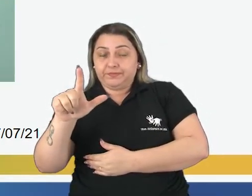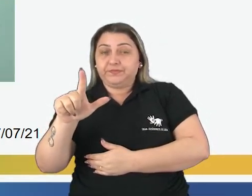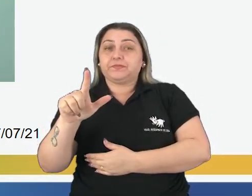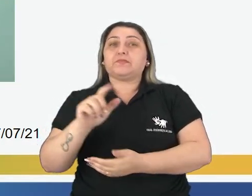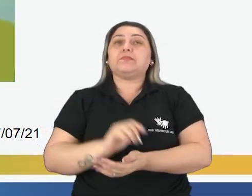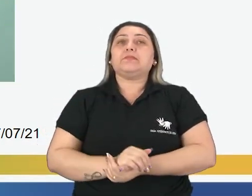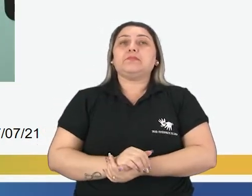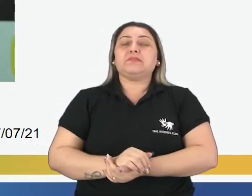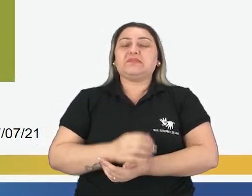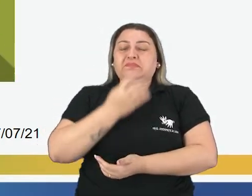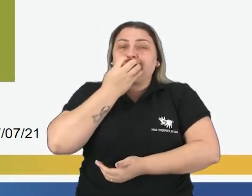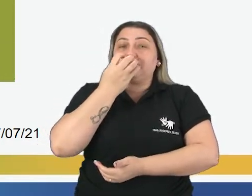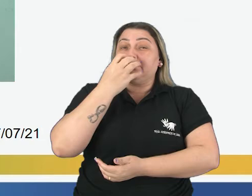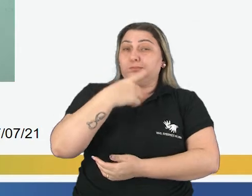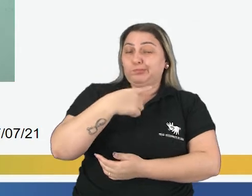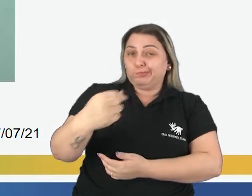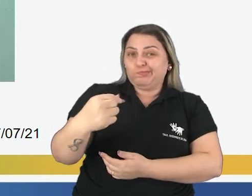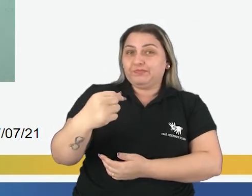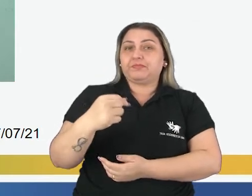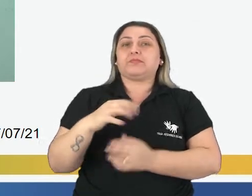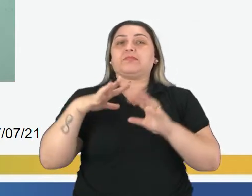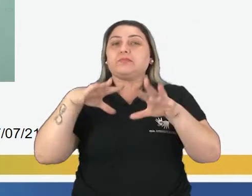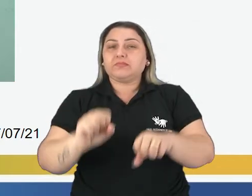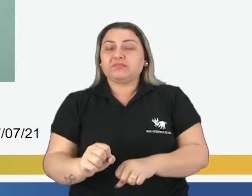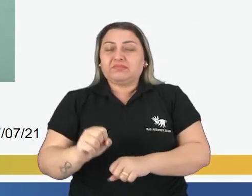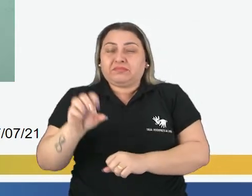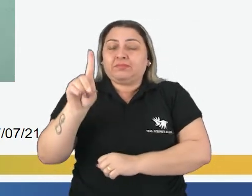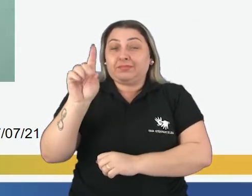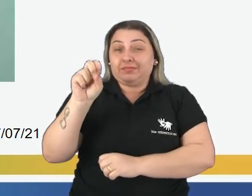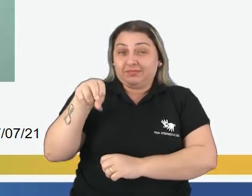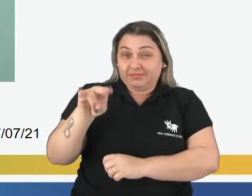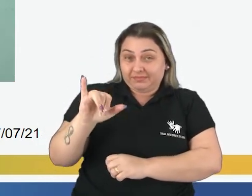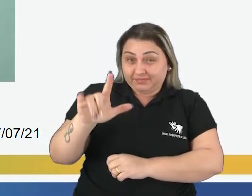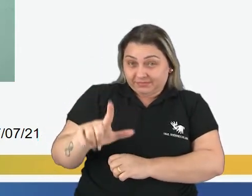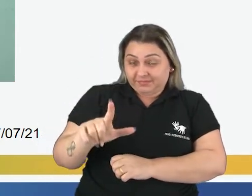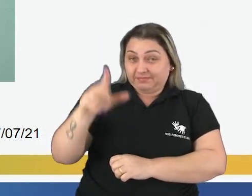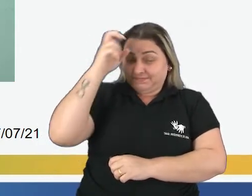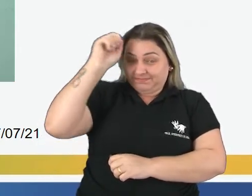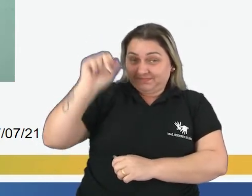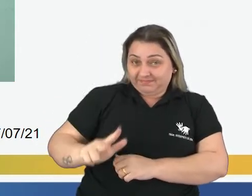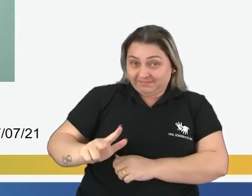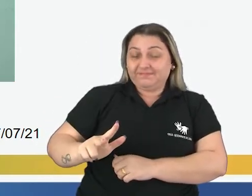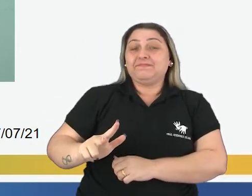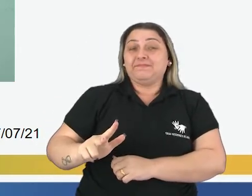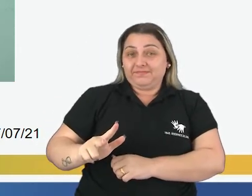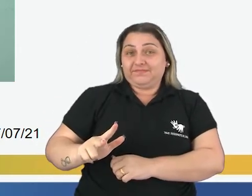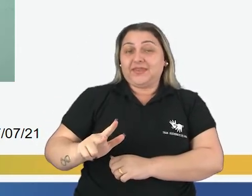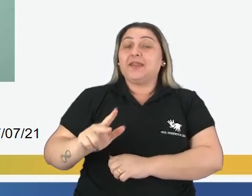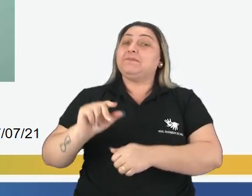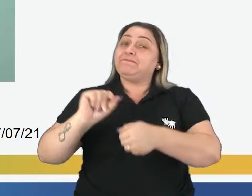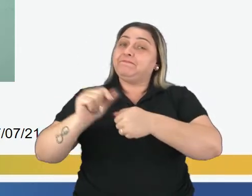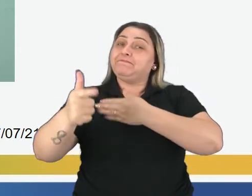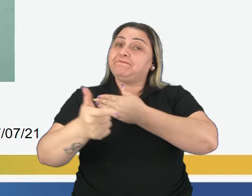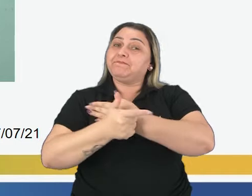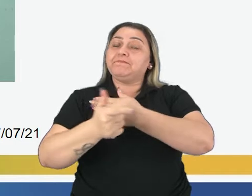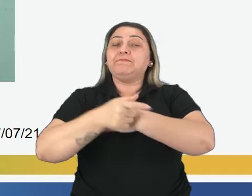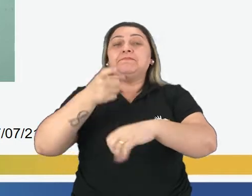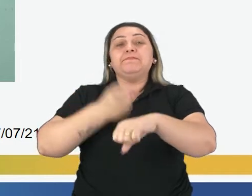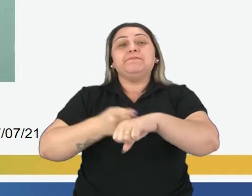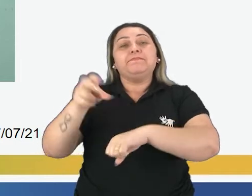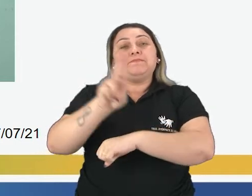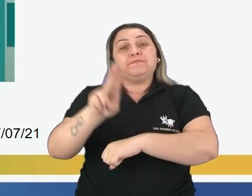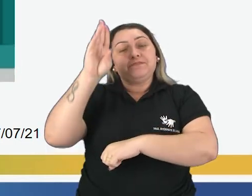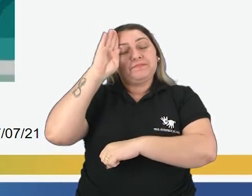Olha o Skip fugindo aí. Pega ele, Daniel. Esse Skip é muito esperto. Ele é feito de papel cartão,